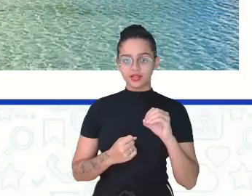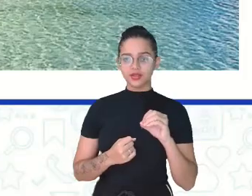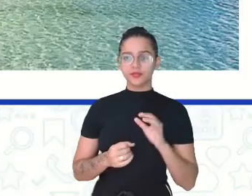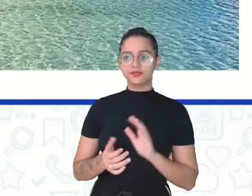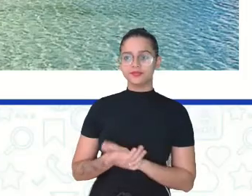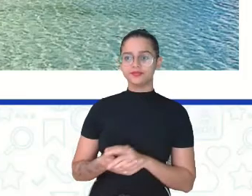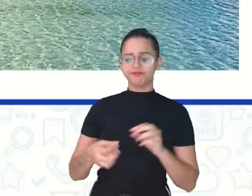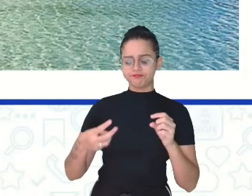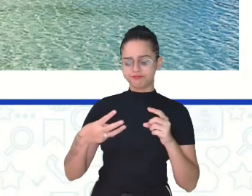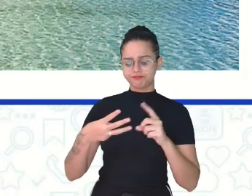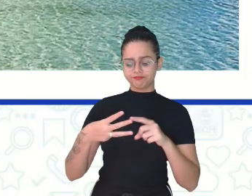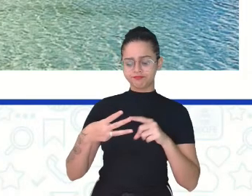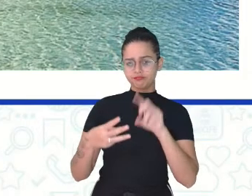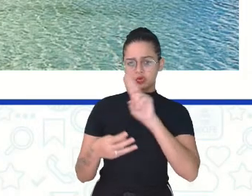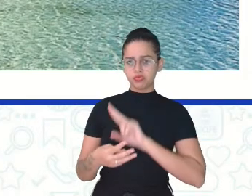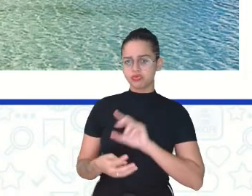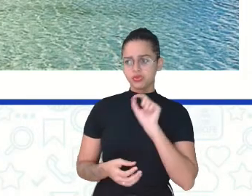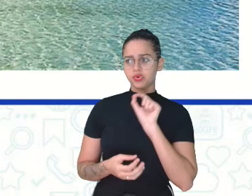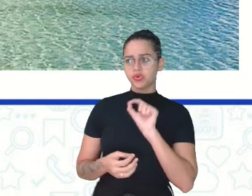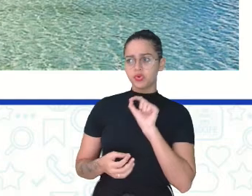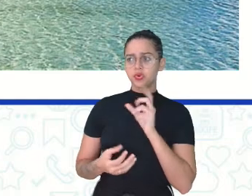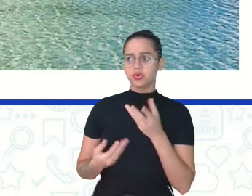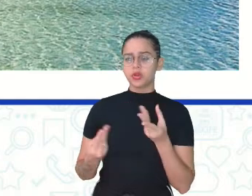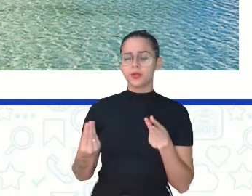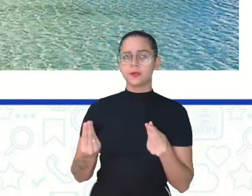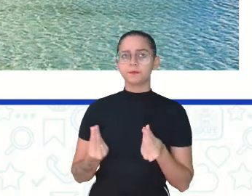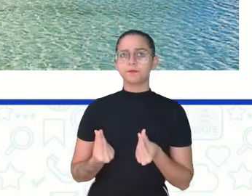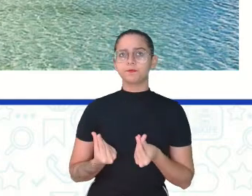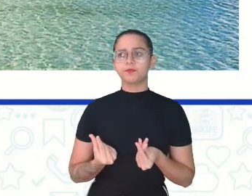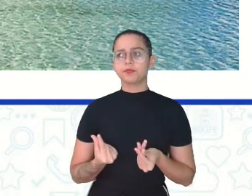Regionalista, né? Aquela que usa